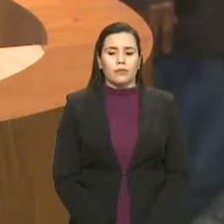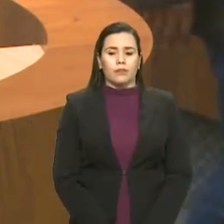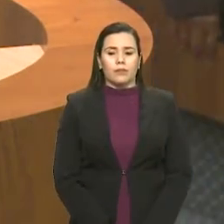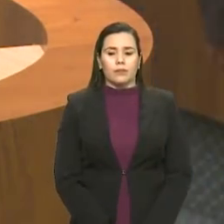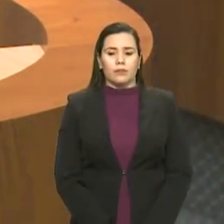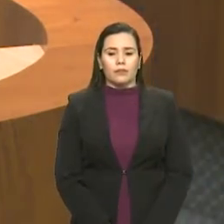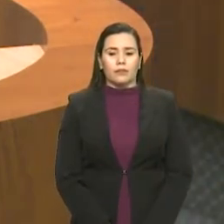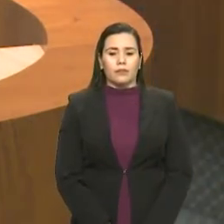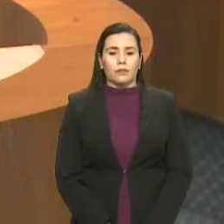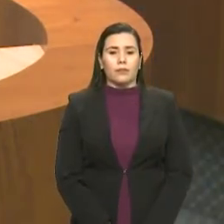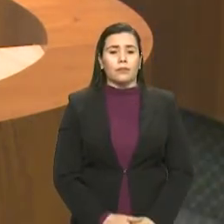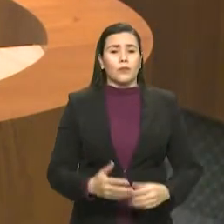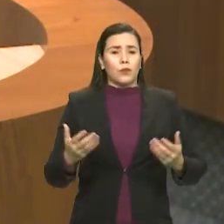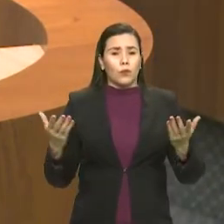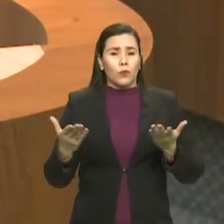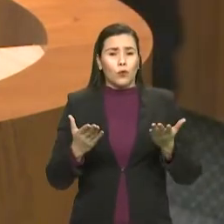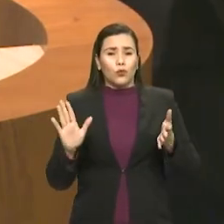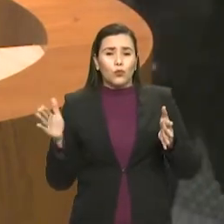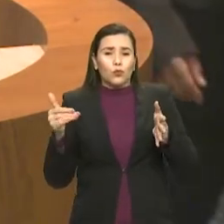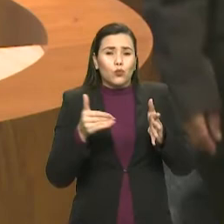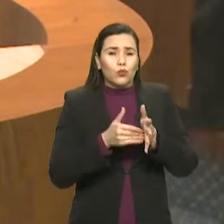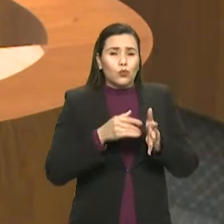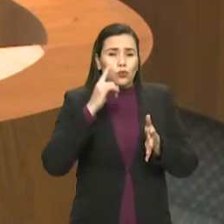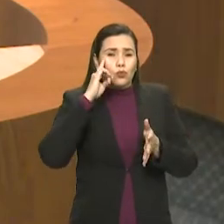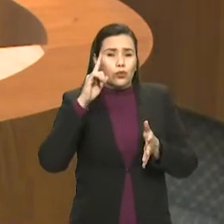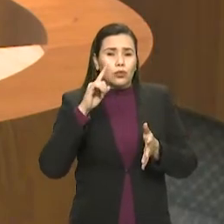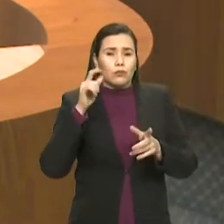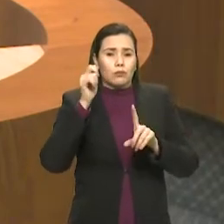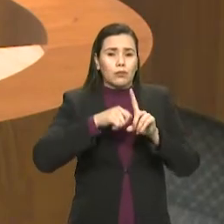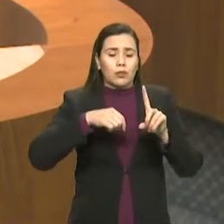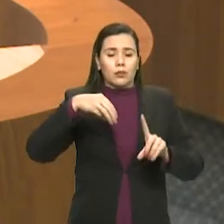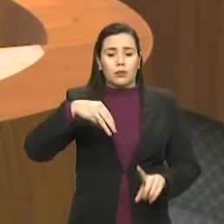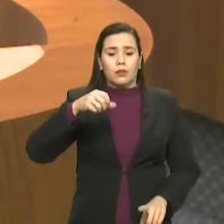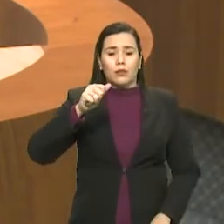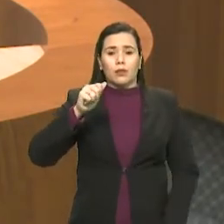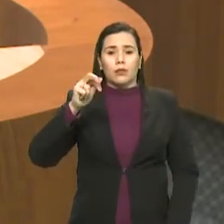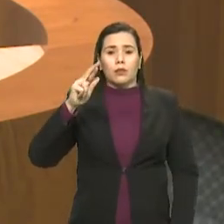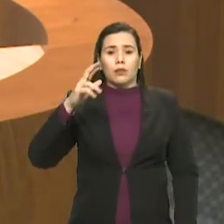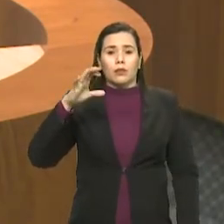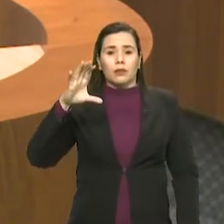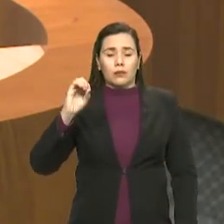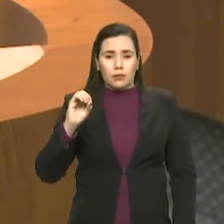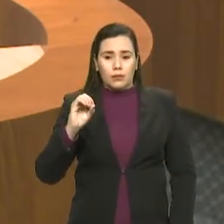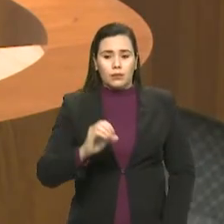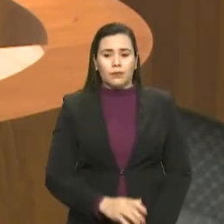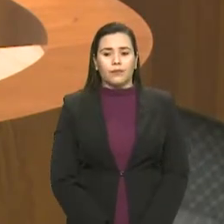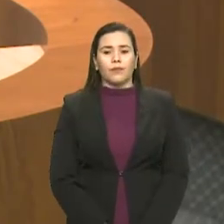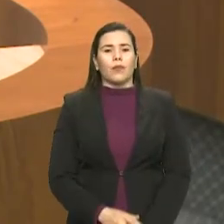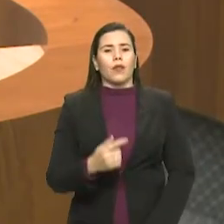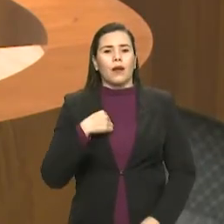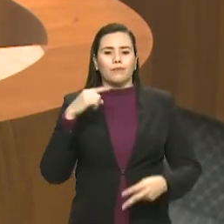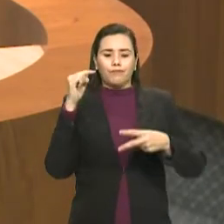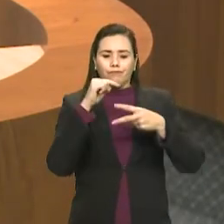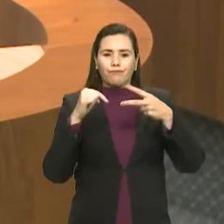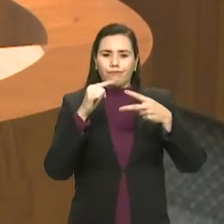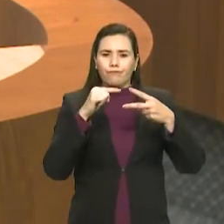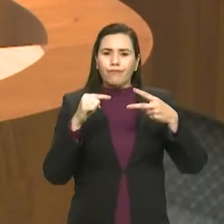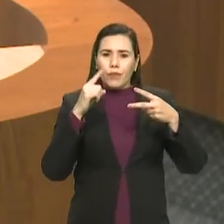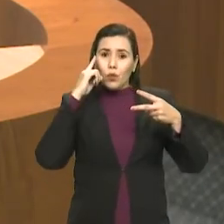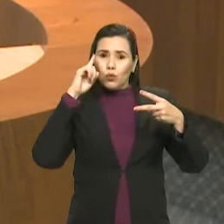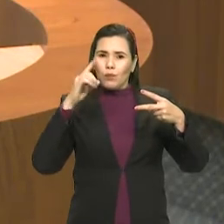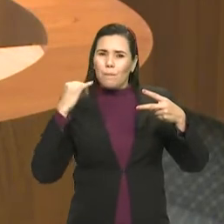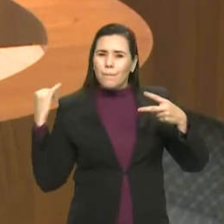Encerra-se hoje o mês de março e eu queria registrar aqui duas datas muito